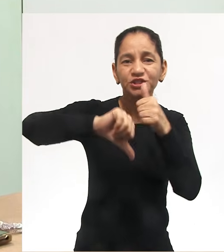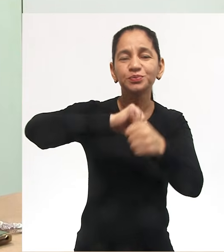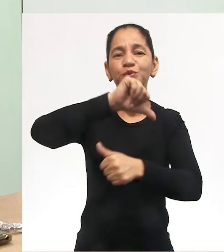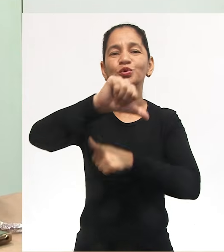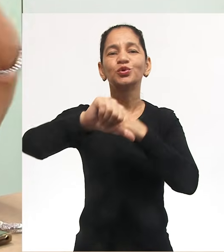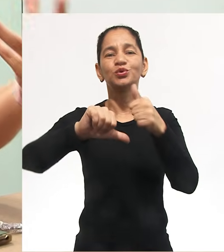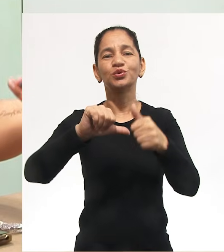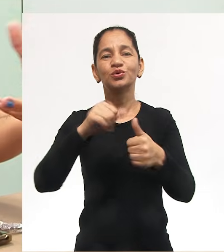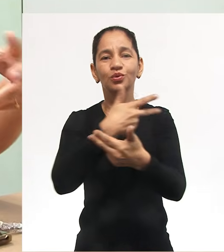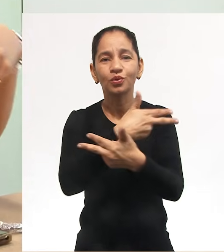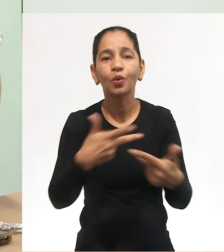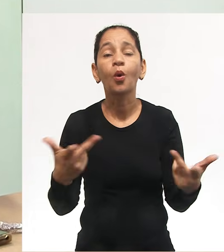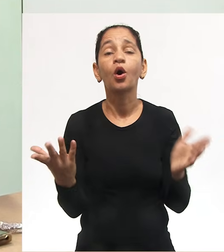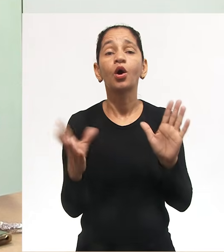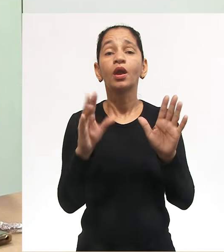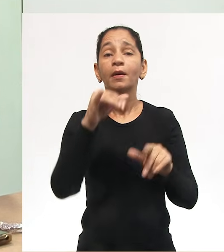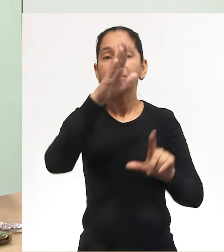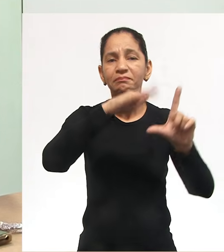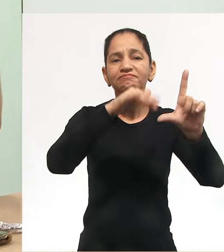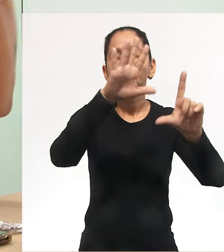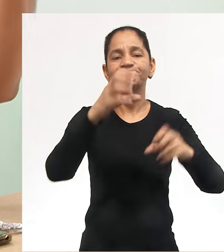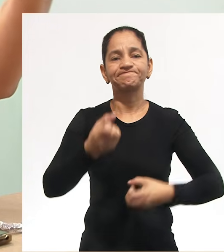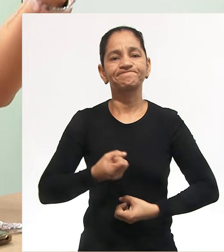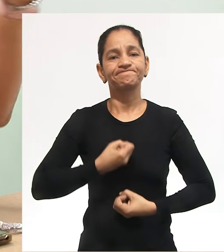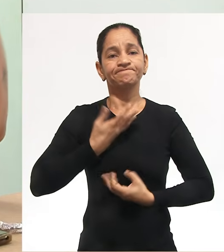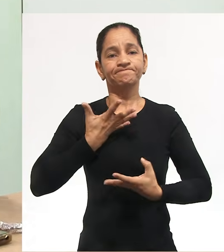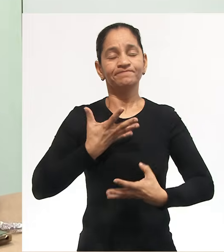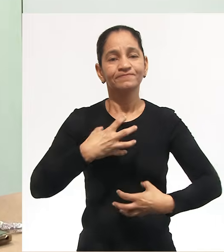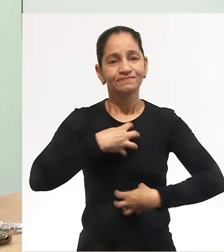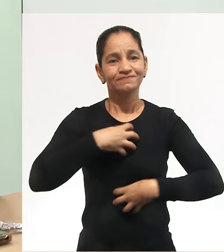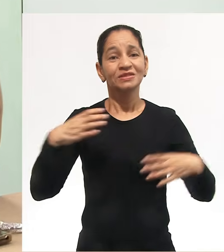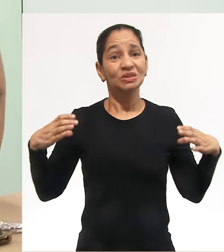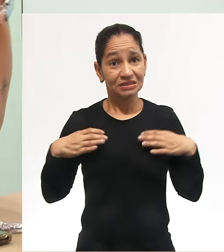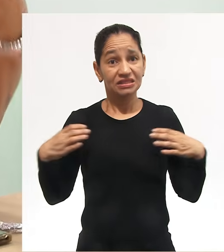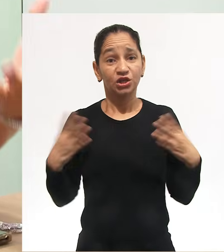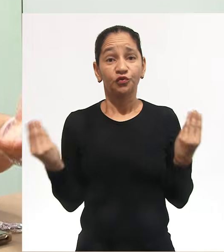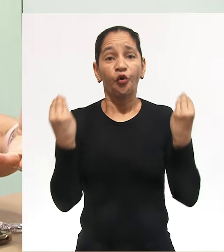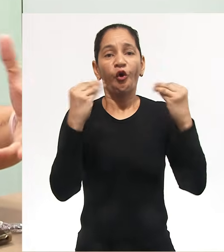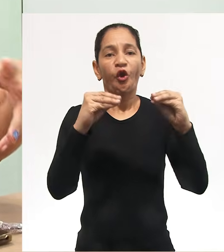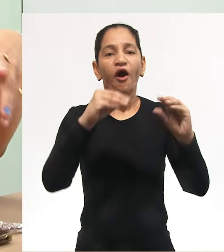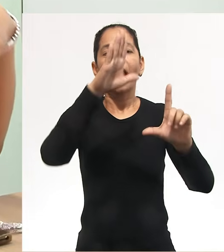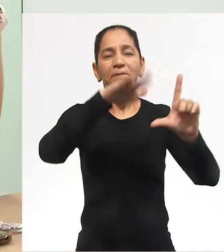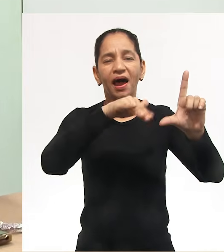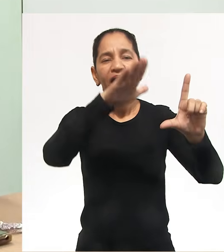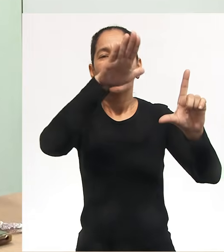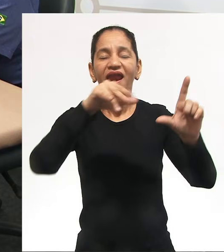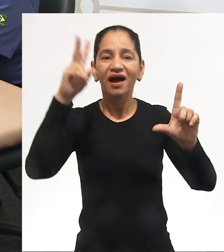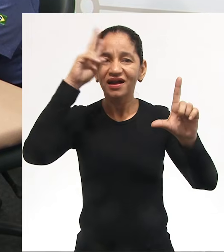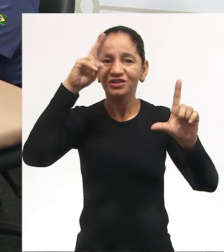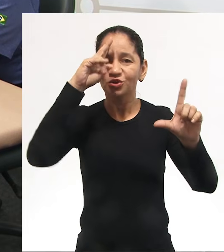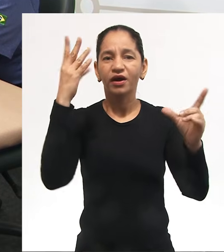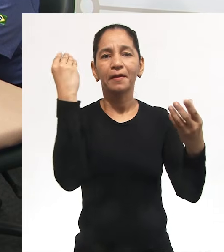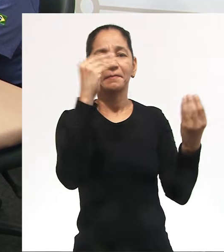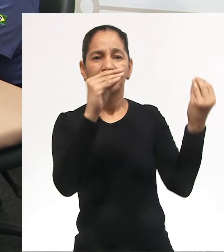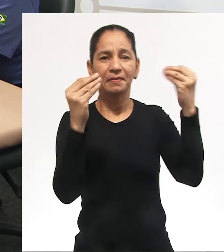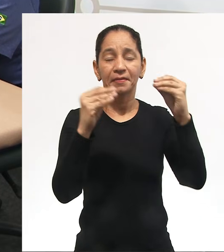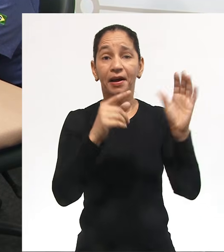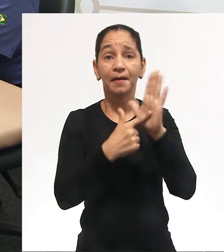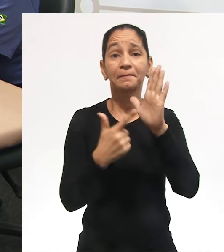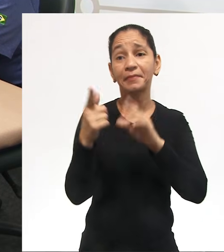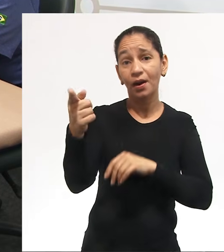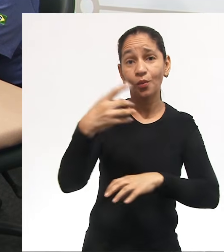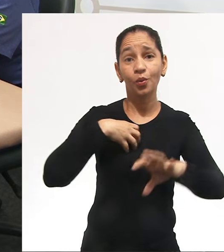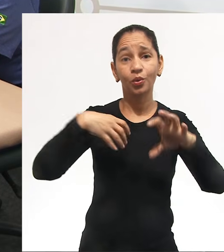de transformar, de colocar a sua emoção, a sua cidade, Sim, né, a sua